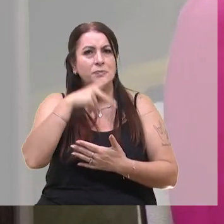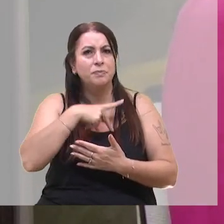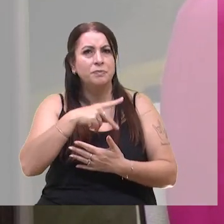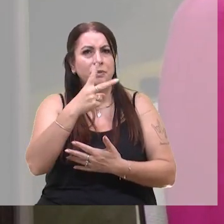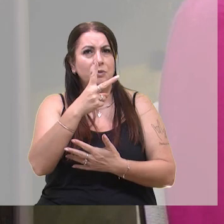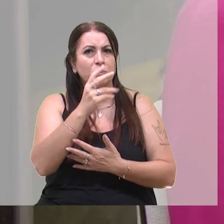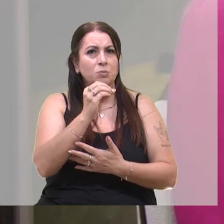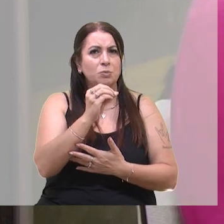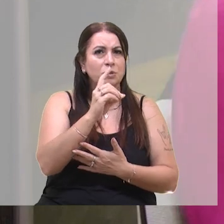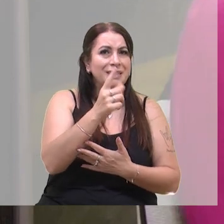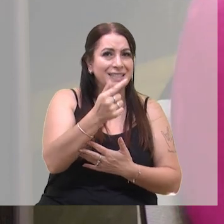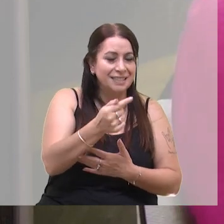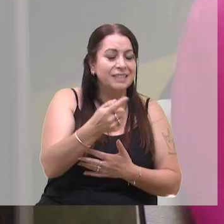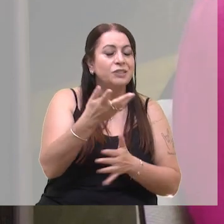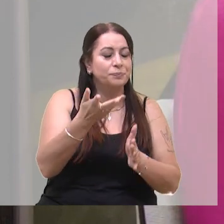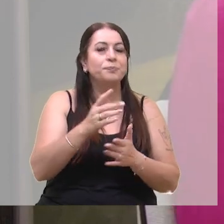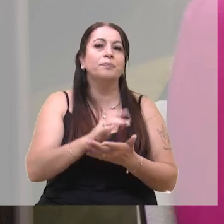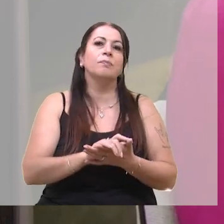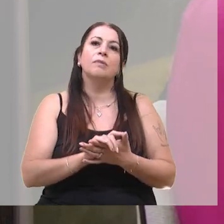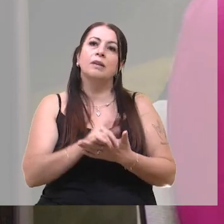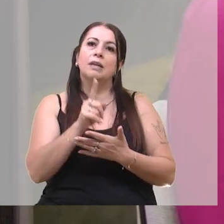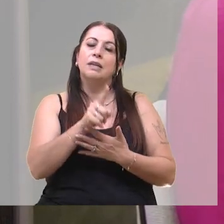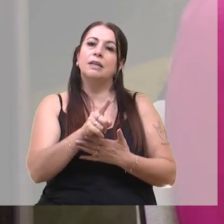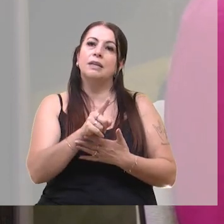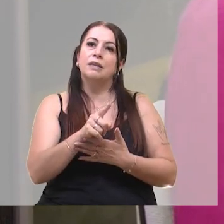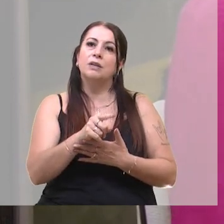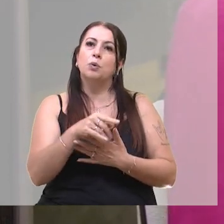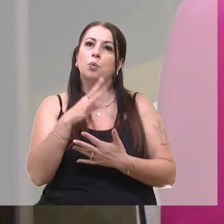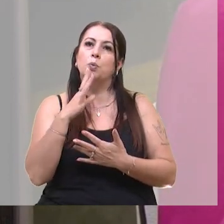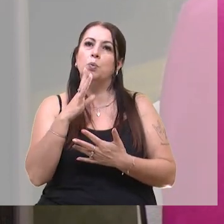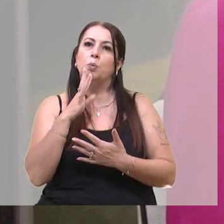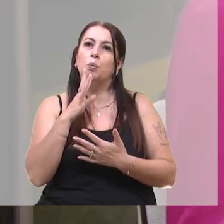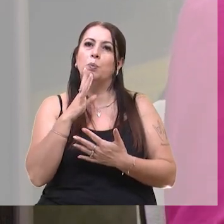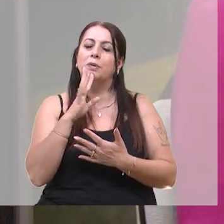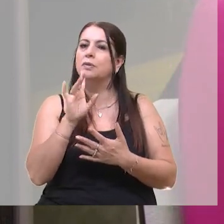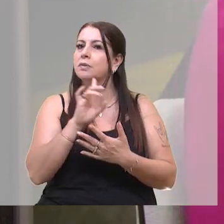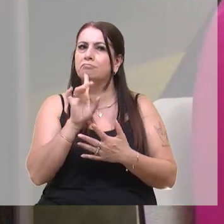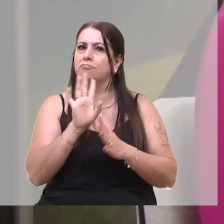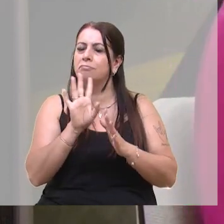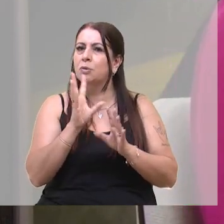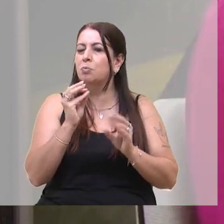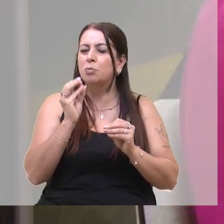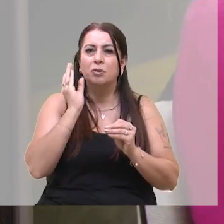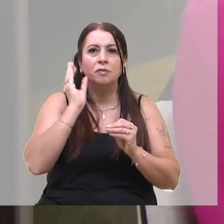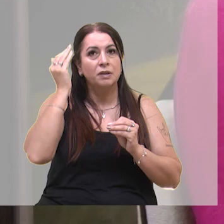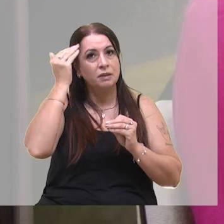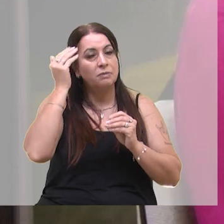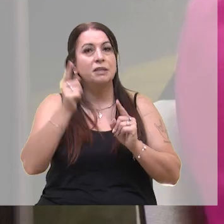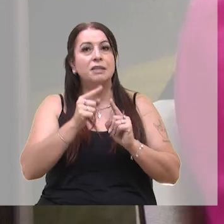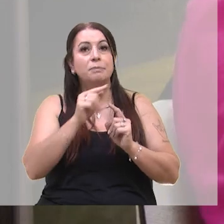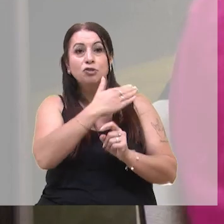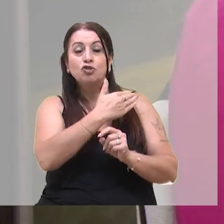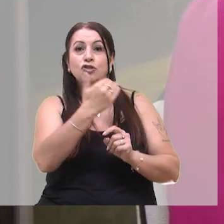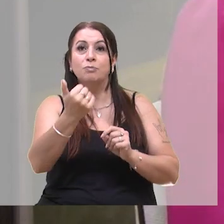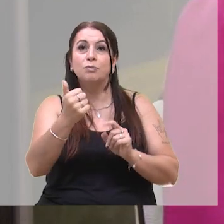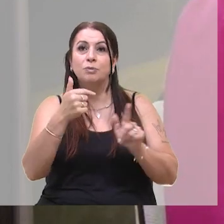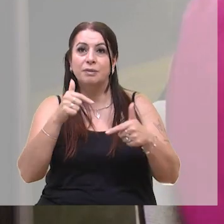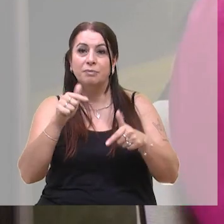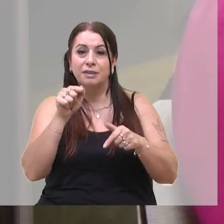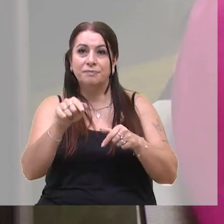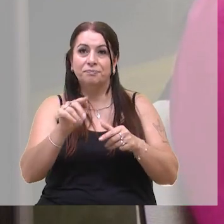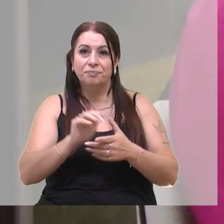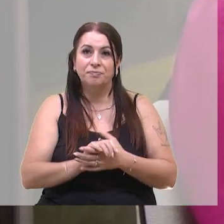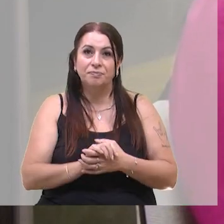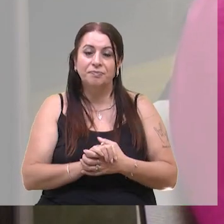presidente dessa casa? 2017. Então, em 2017, eu conhecia não muito o vereador Felipe, mas ele me chamou para trabalhar